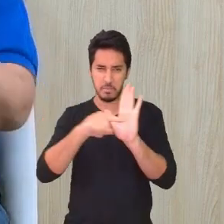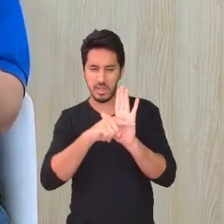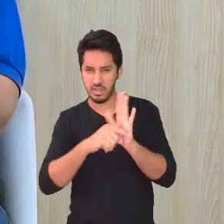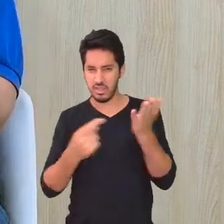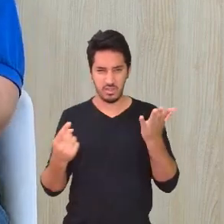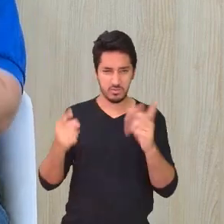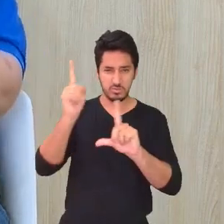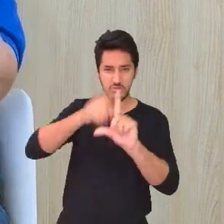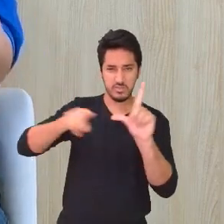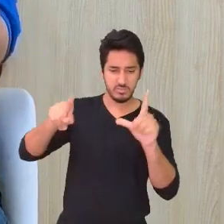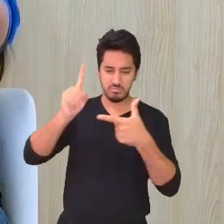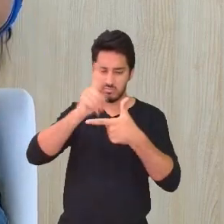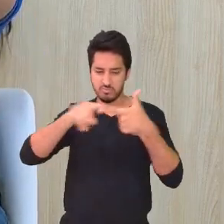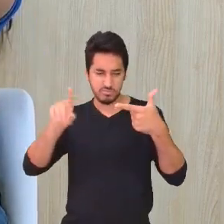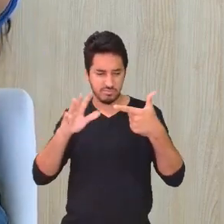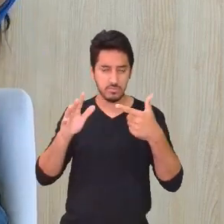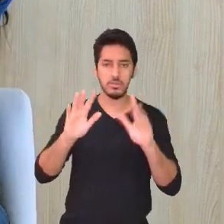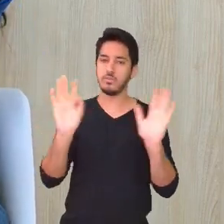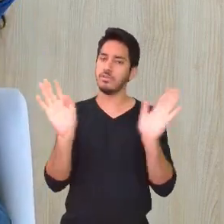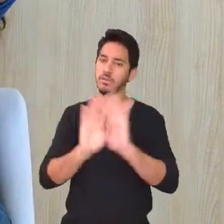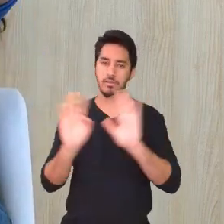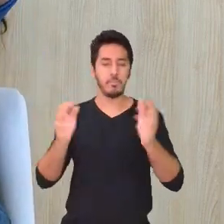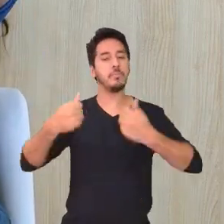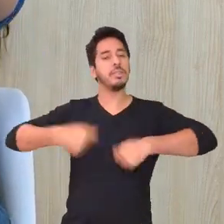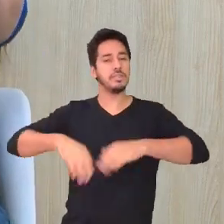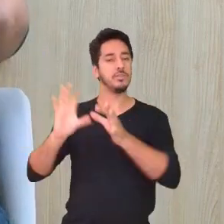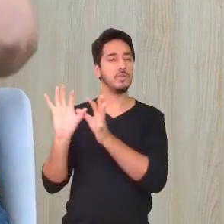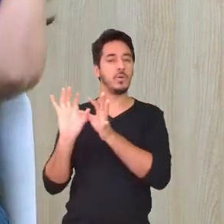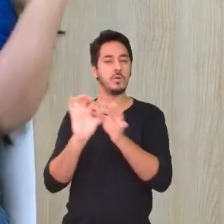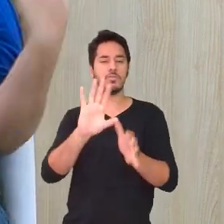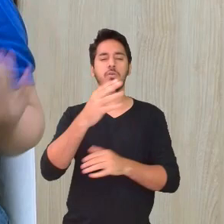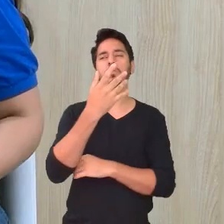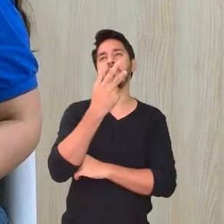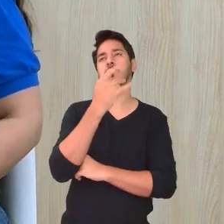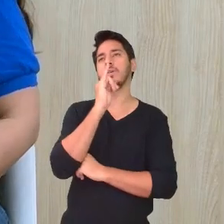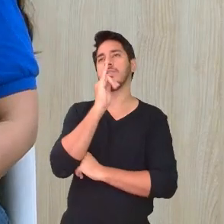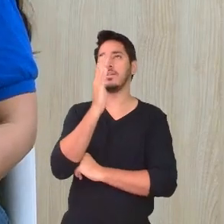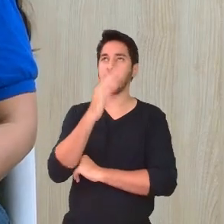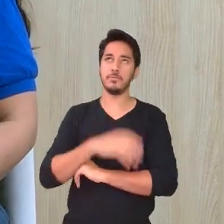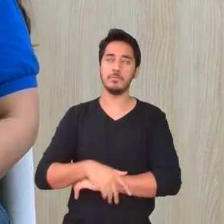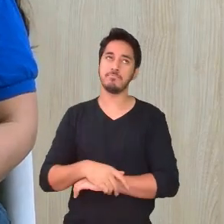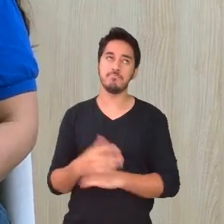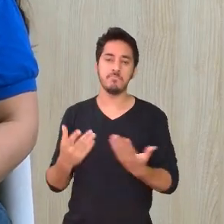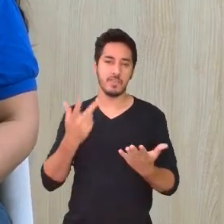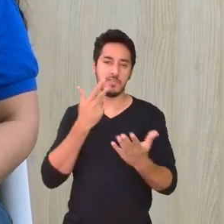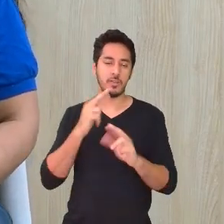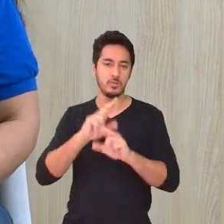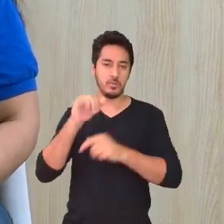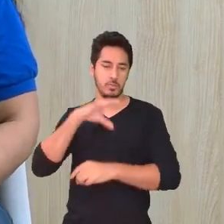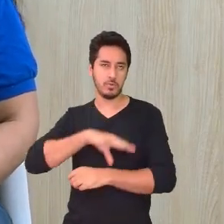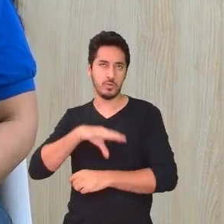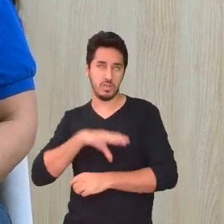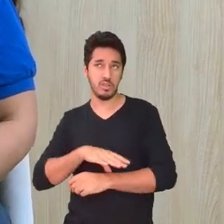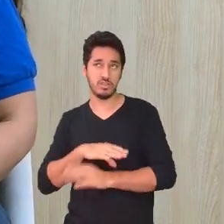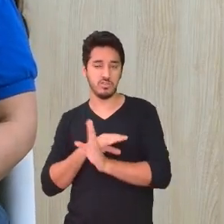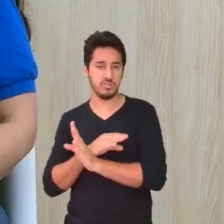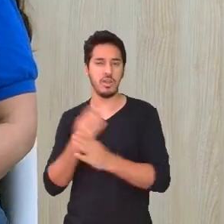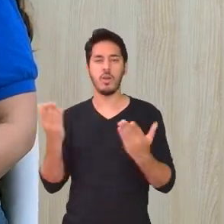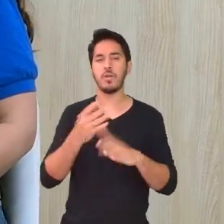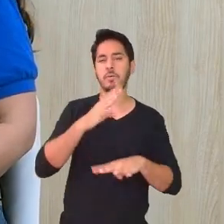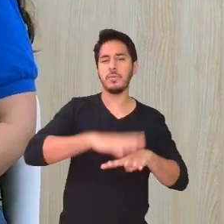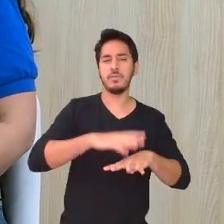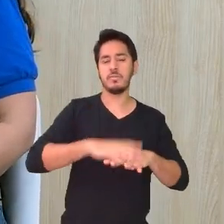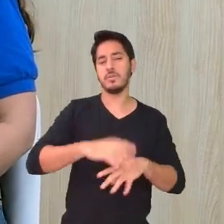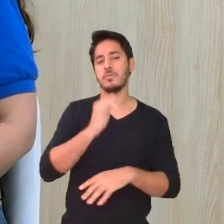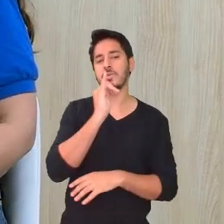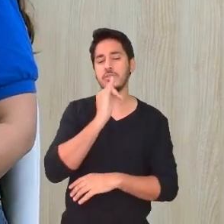precisa compreender todo um contexto, né, Tiago? Exatamente. E quando a gente fala, dá um exemplo agora, a professora Carla trouxe um exemplo de língua portuguesa, eu vou trazer um exemplo da matemática, né?